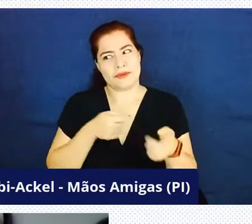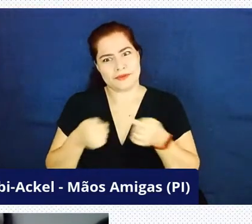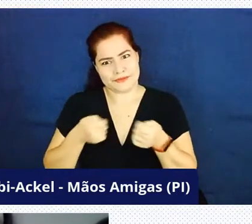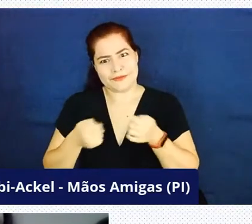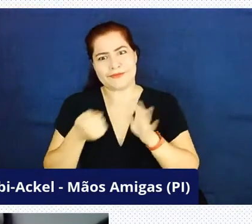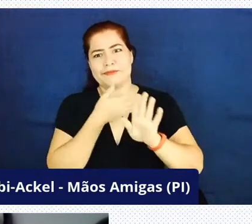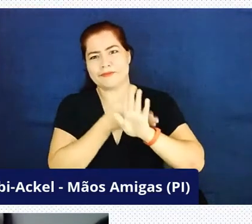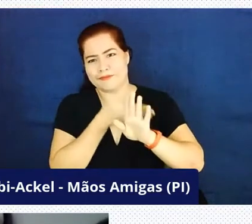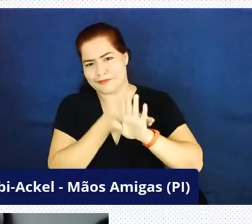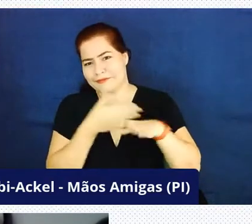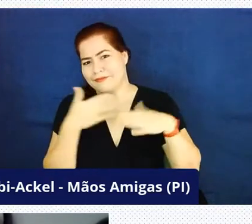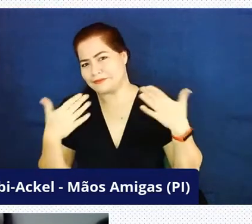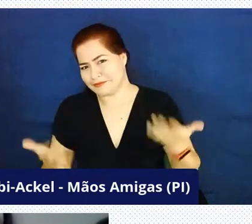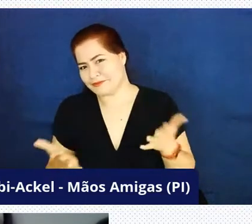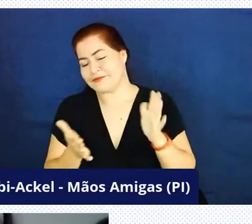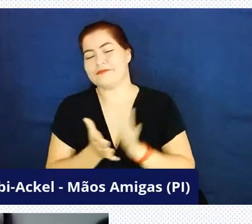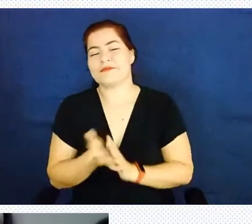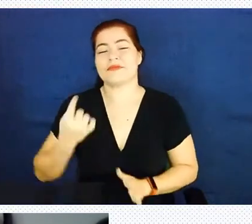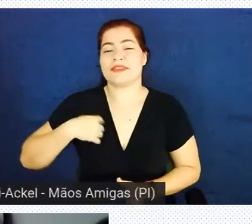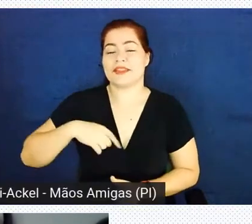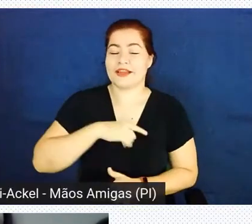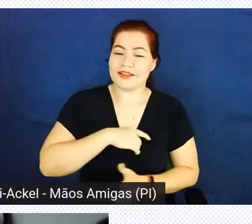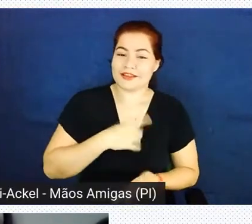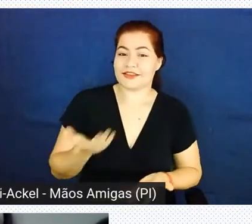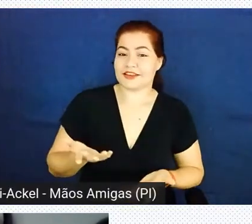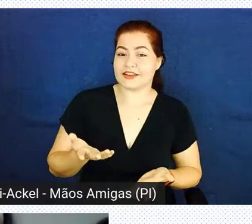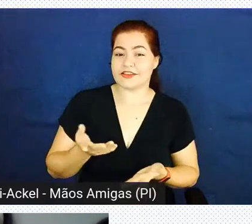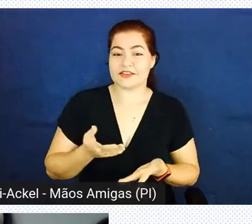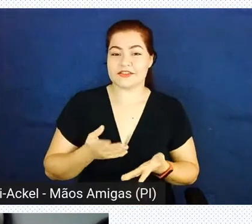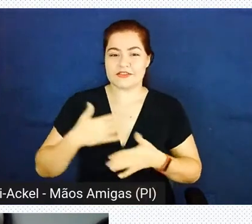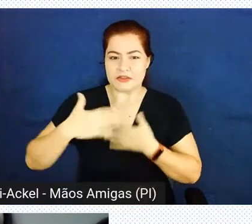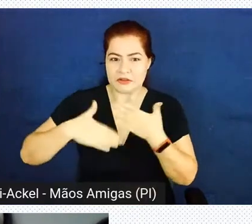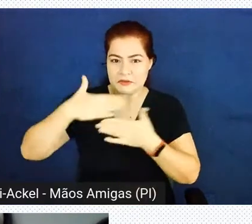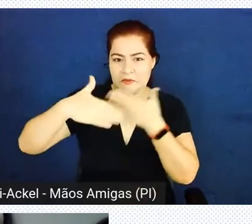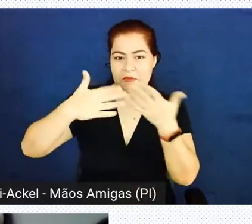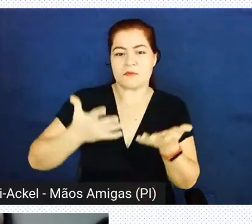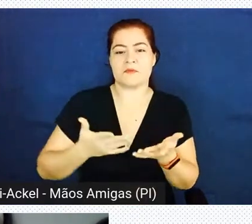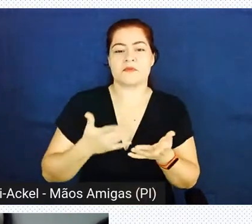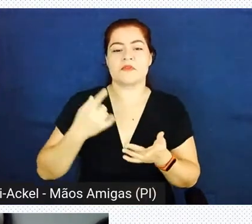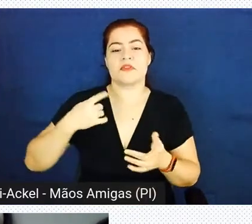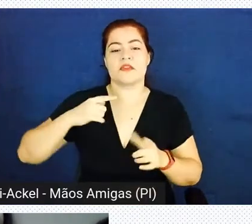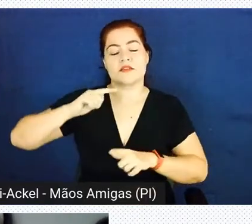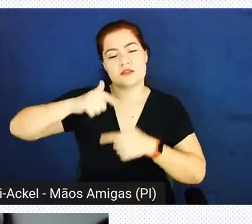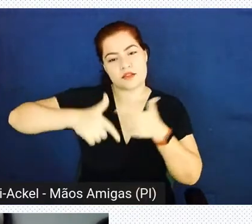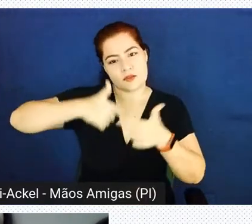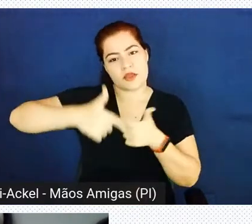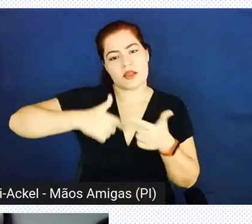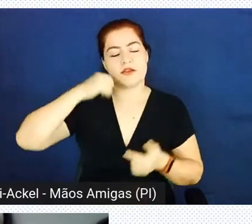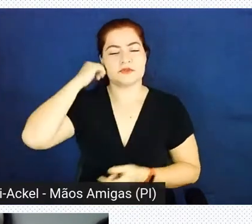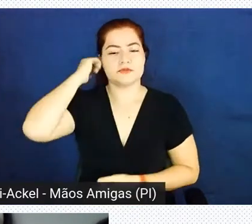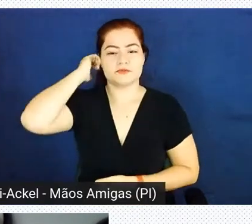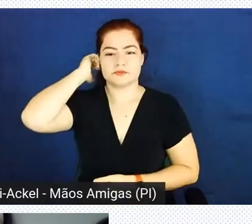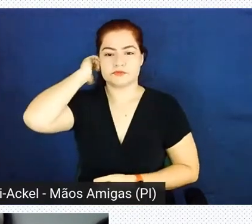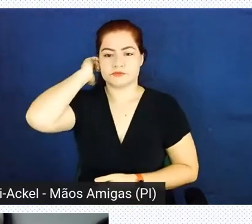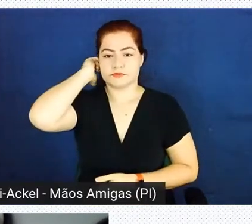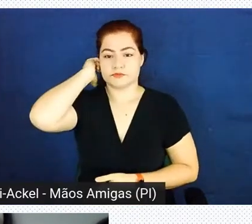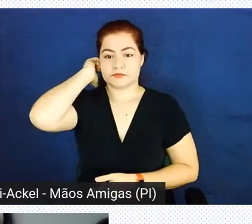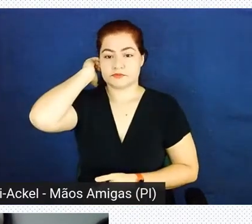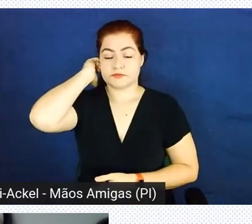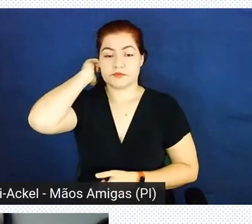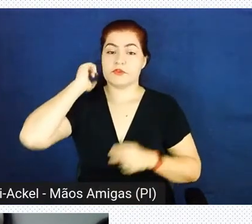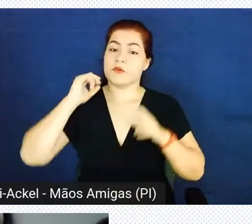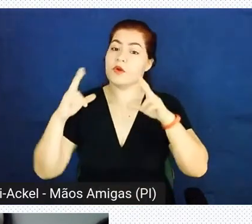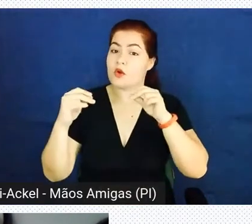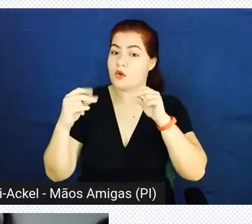Então, a gente vai aqui se desdobrando para esse trabalho. Vamos conversar um